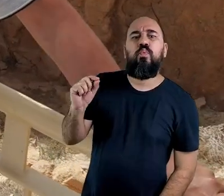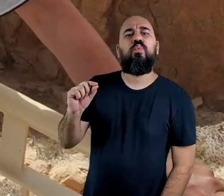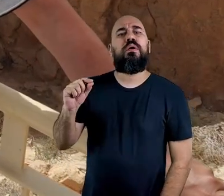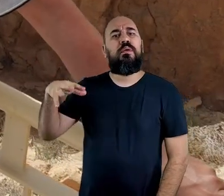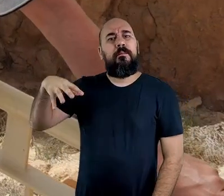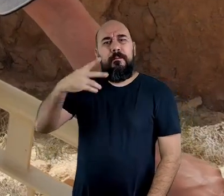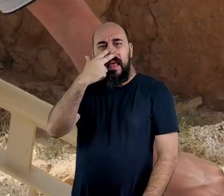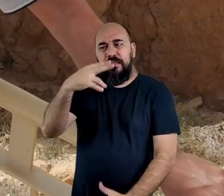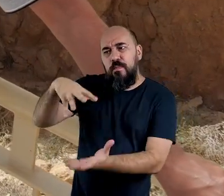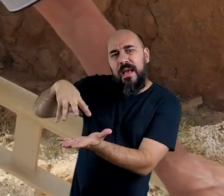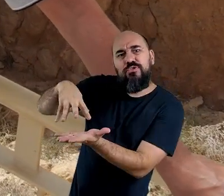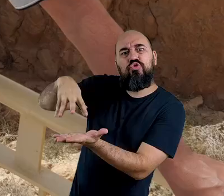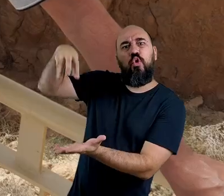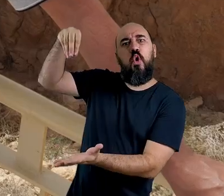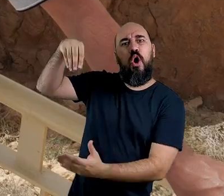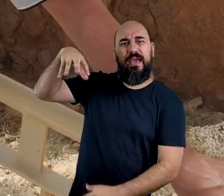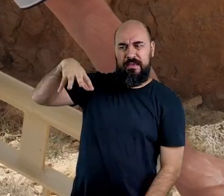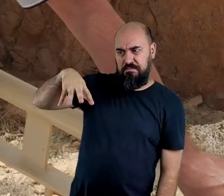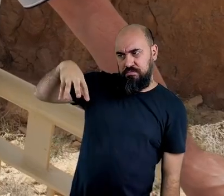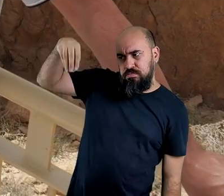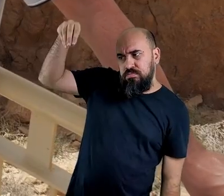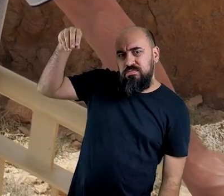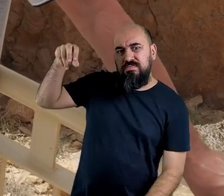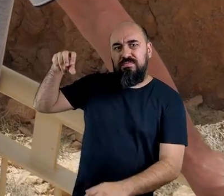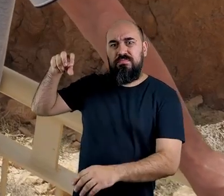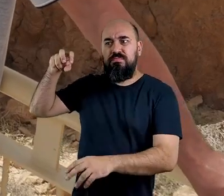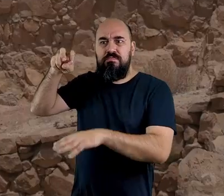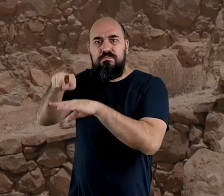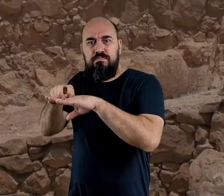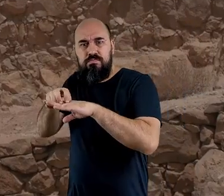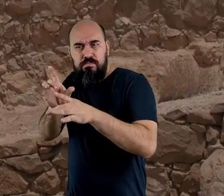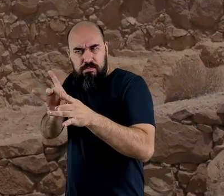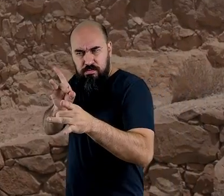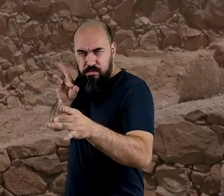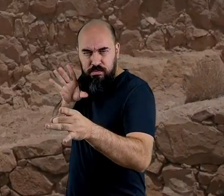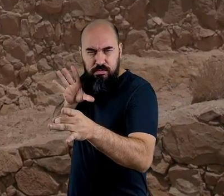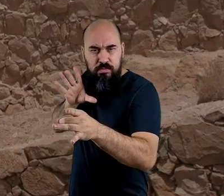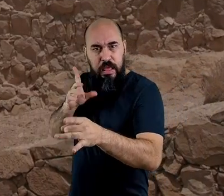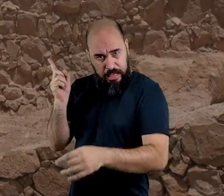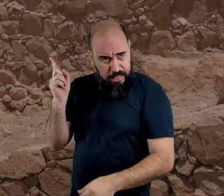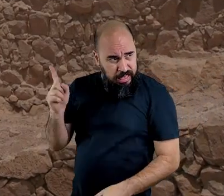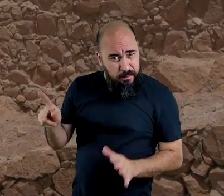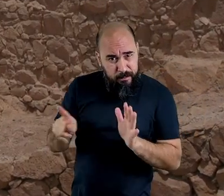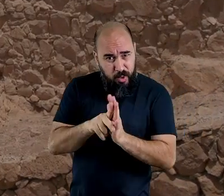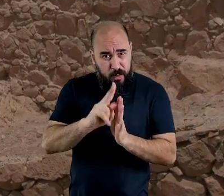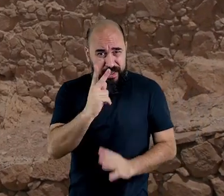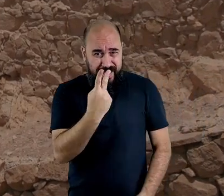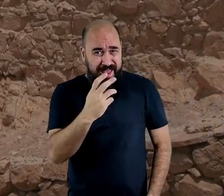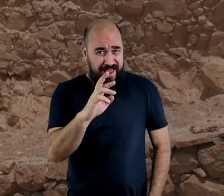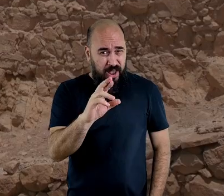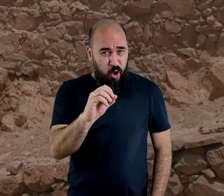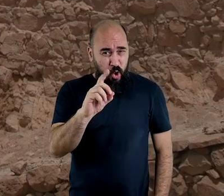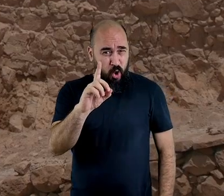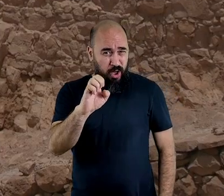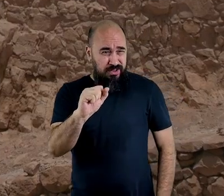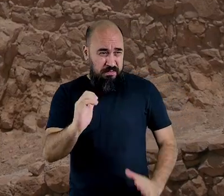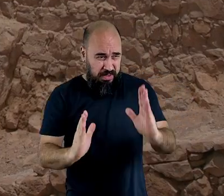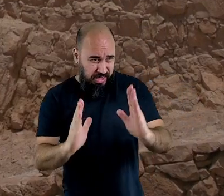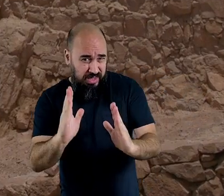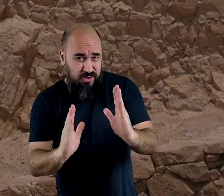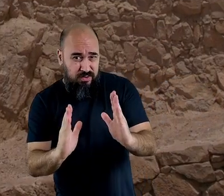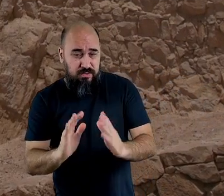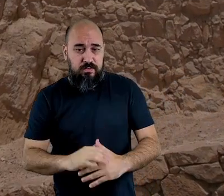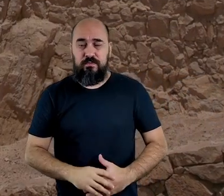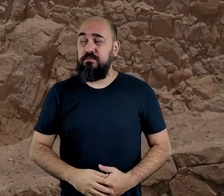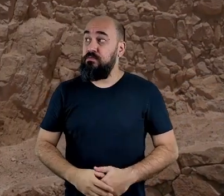Essa torre também é original, é da época de Herodes ou é moderna? O que vemos aqui não é apenas a torre de vigia,